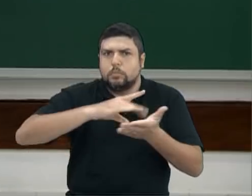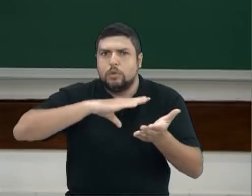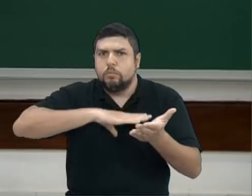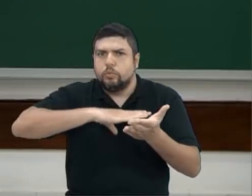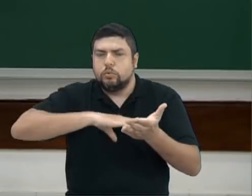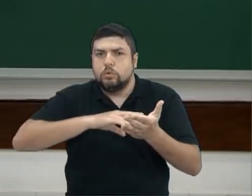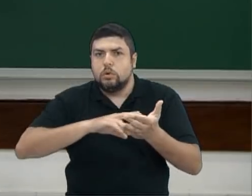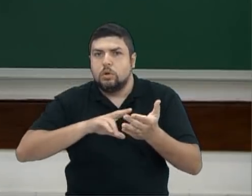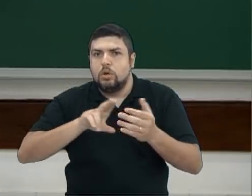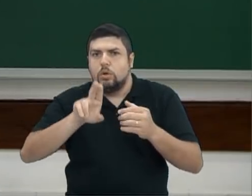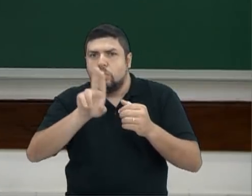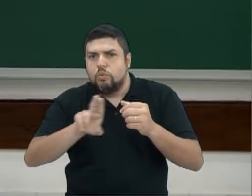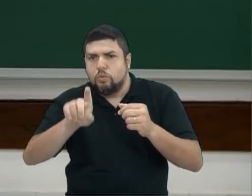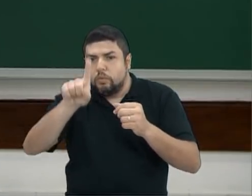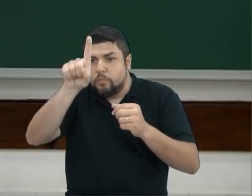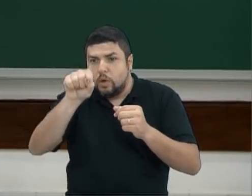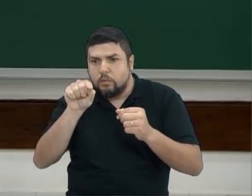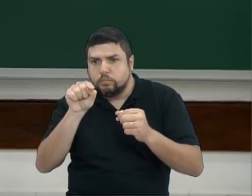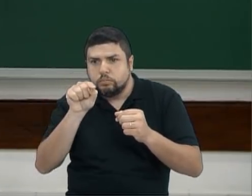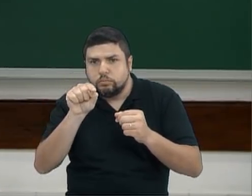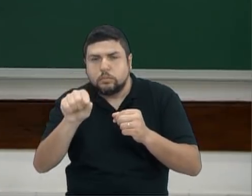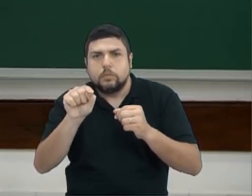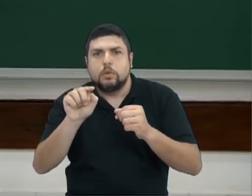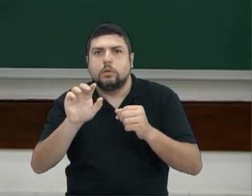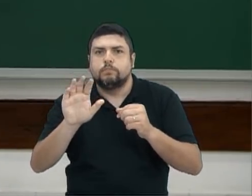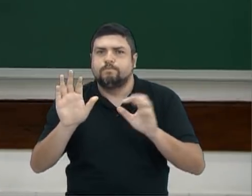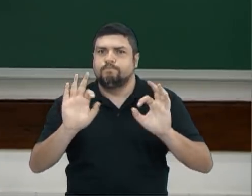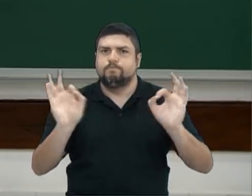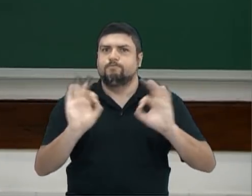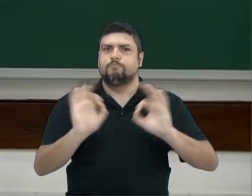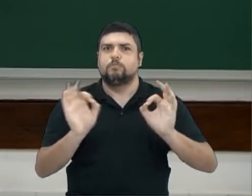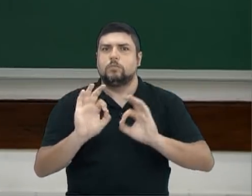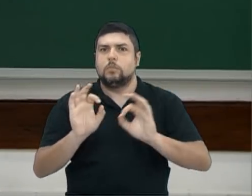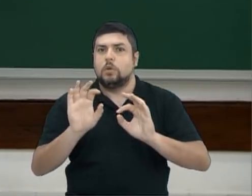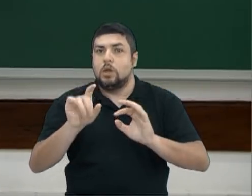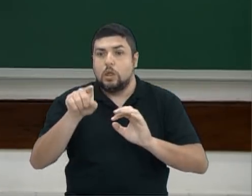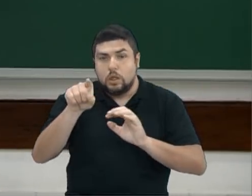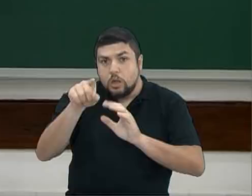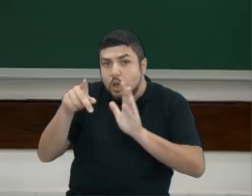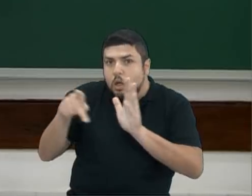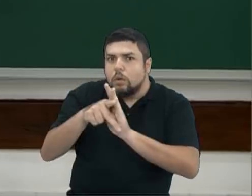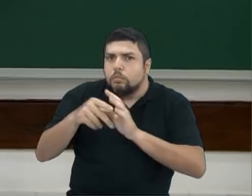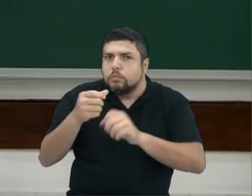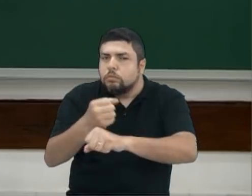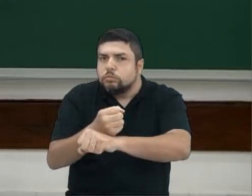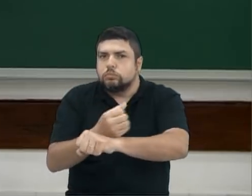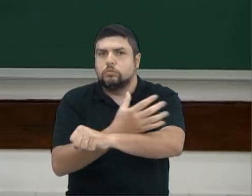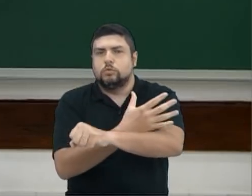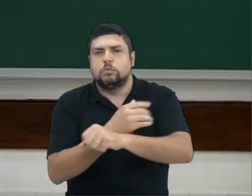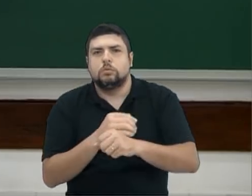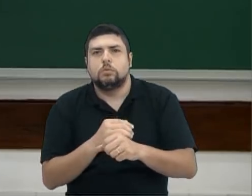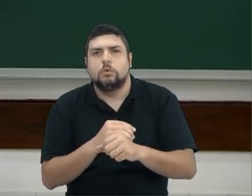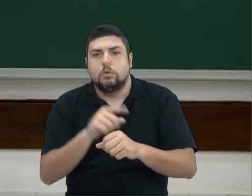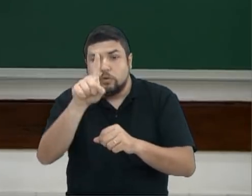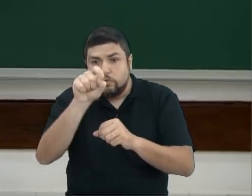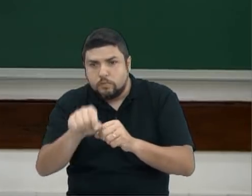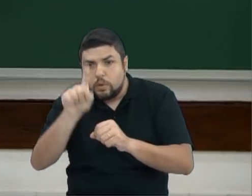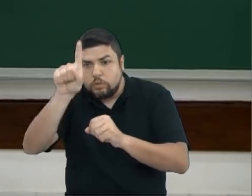exclamação, porque ele serve para demonstrar emoção. Então, e ainda menos duplicado assim. Então,